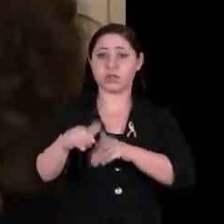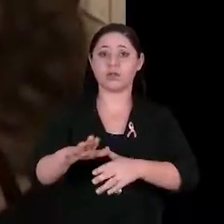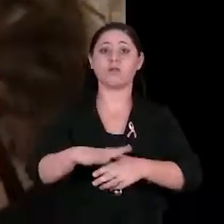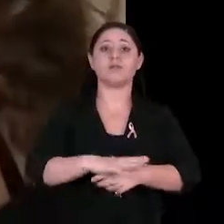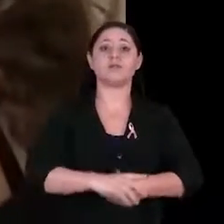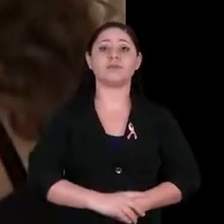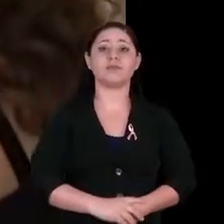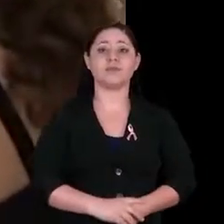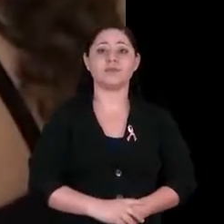de setembro